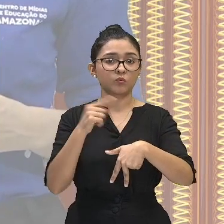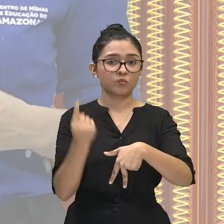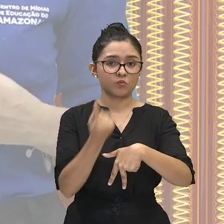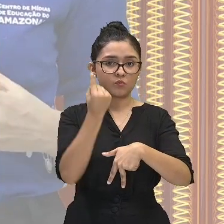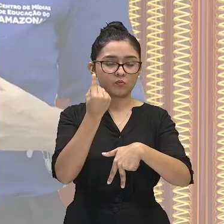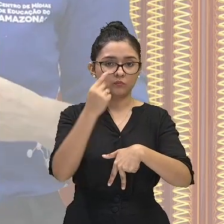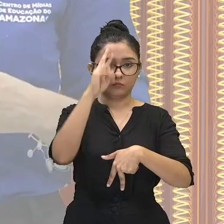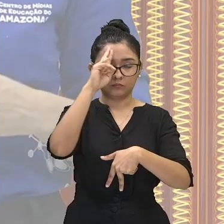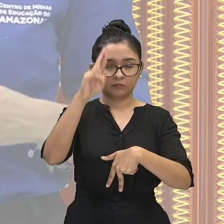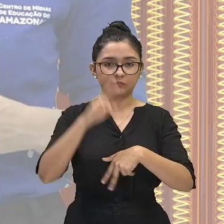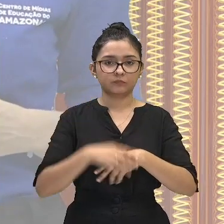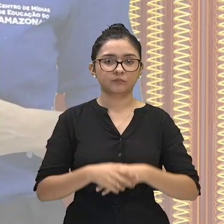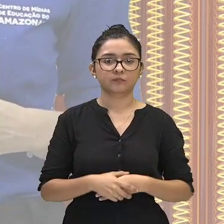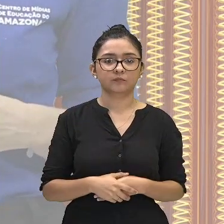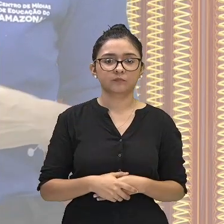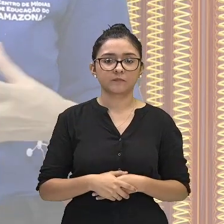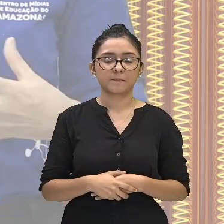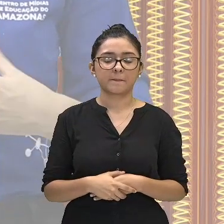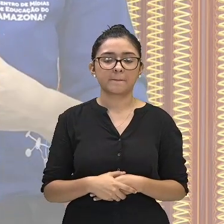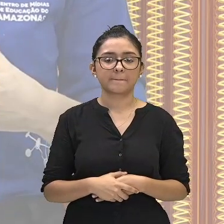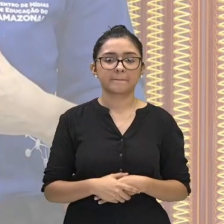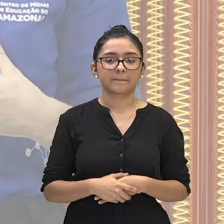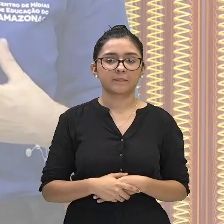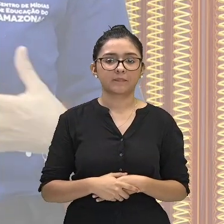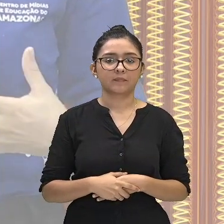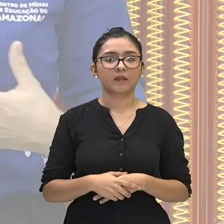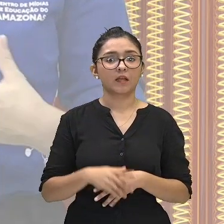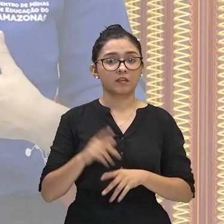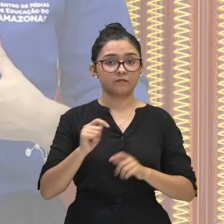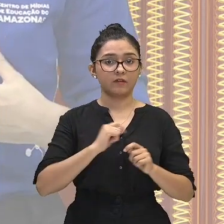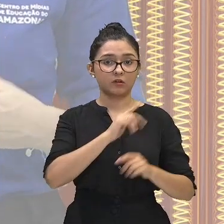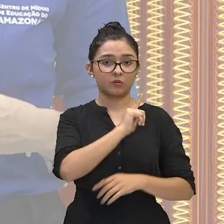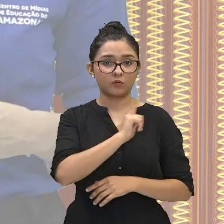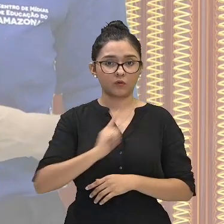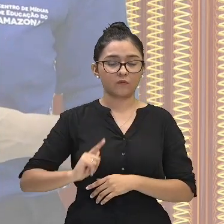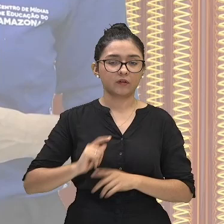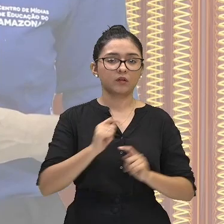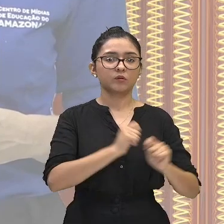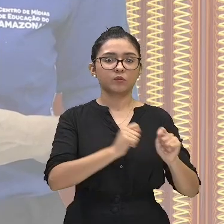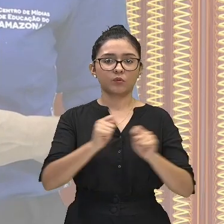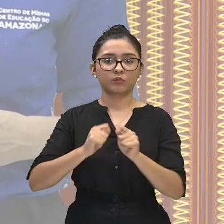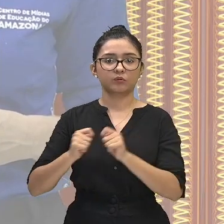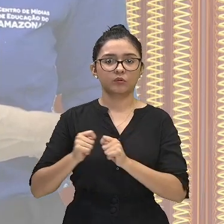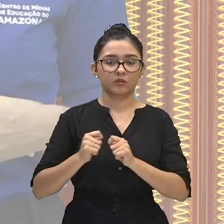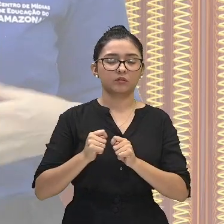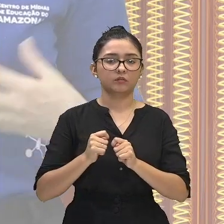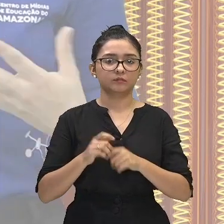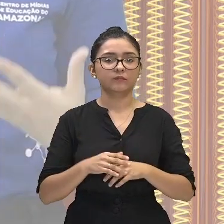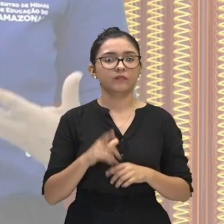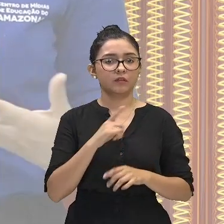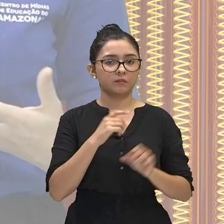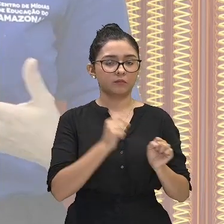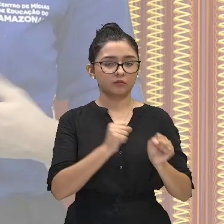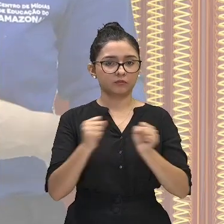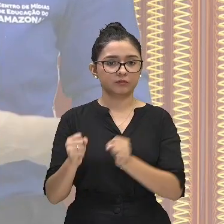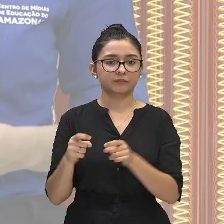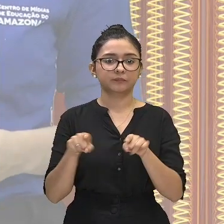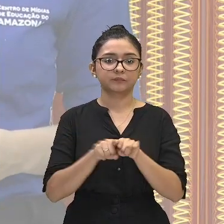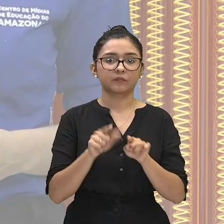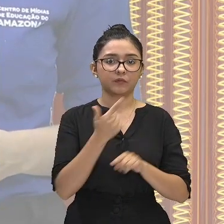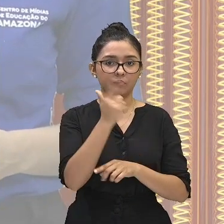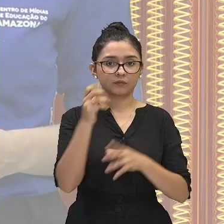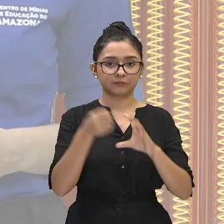um rei, de apenas um monarca que vai controlar, que vai centralizar esse poder. Outra característica,